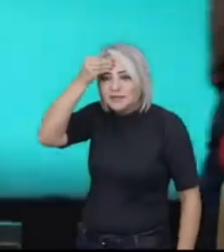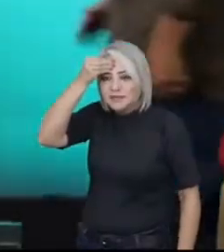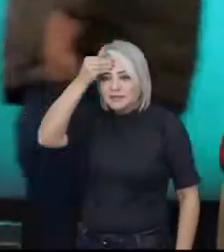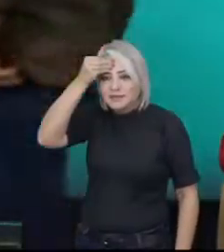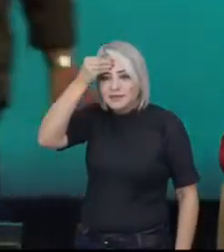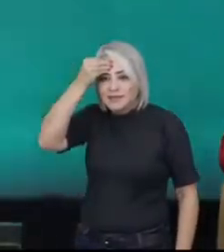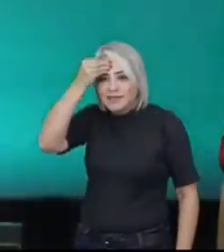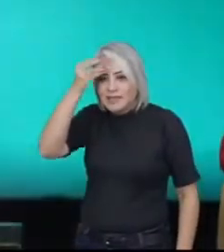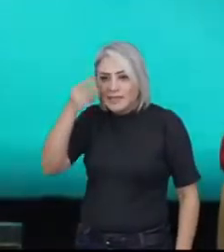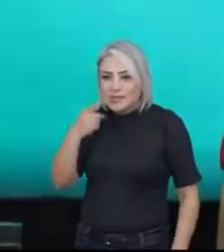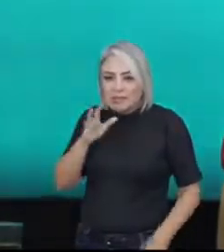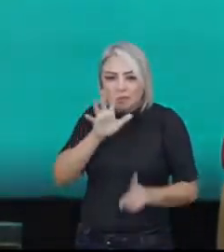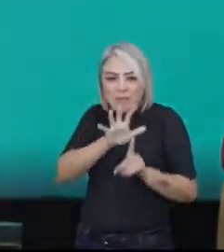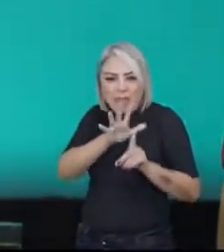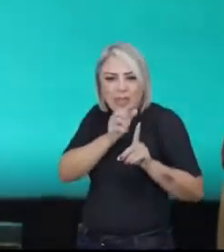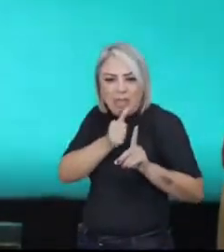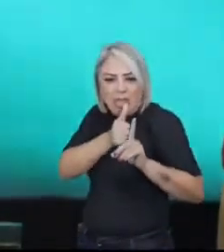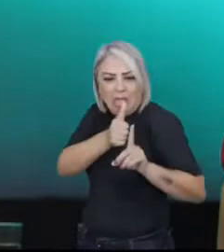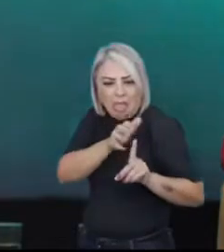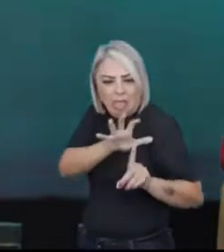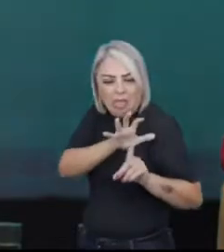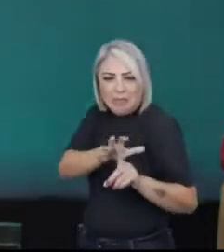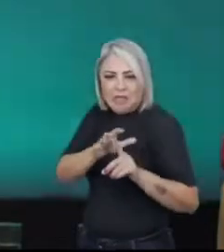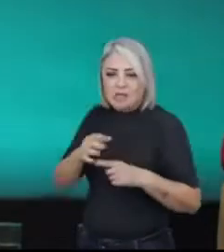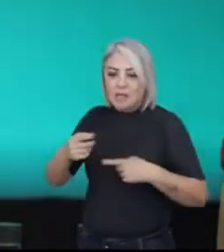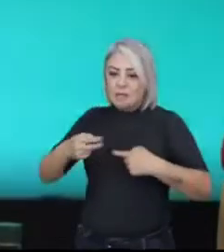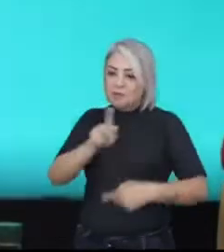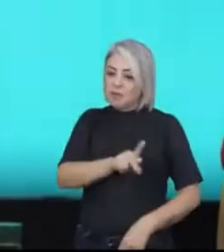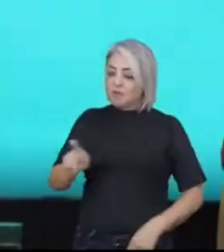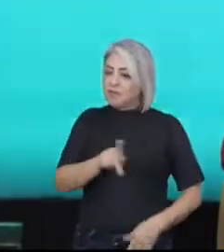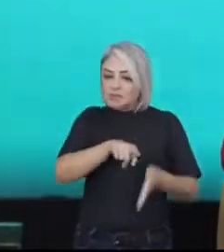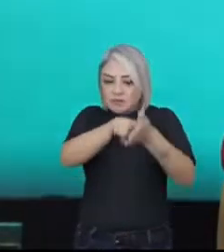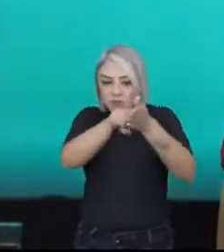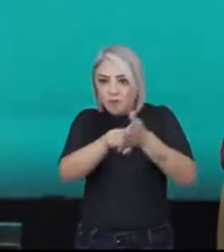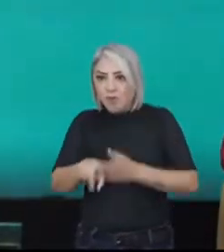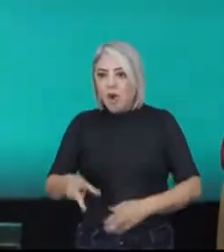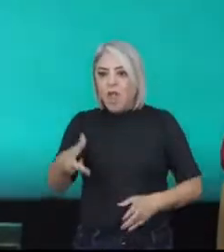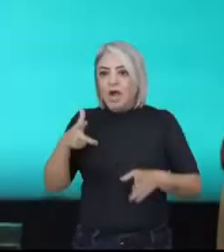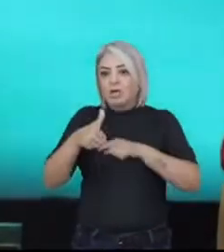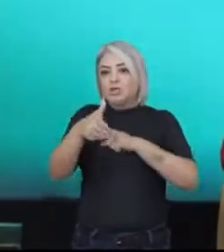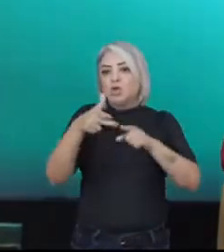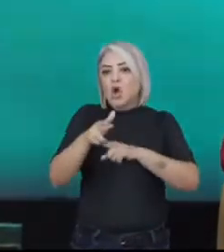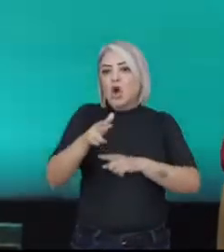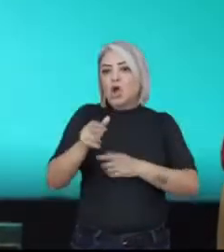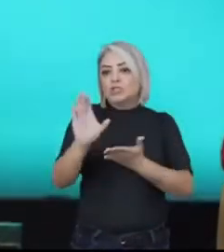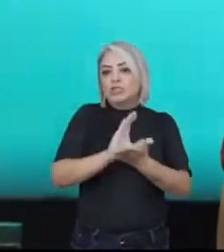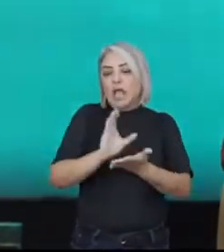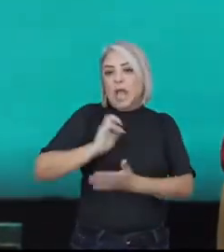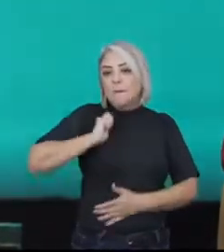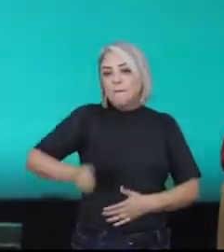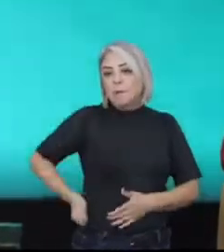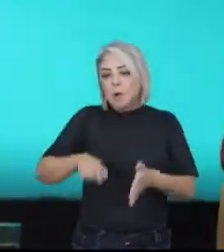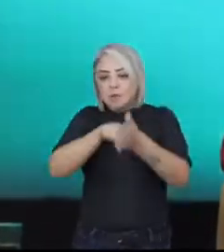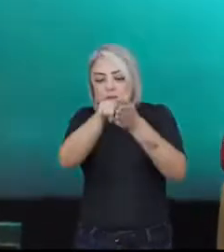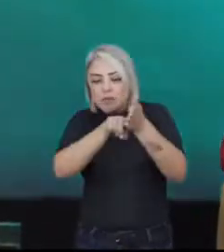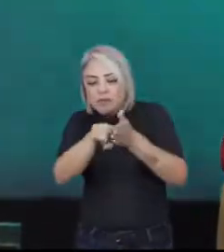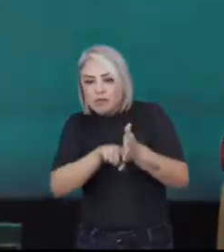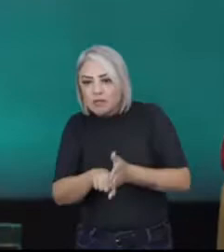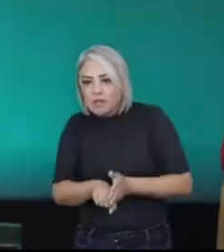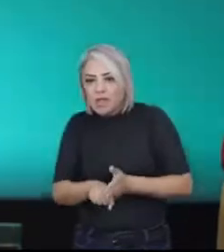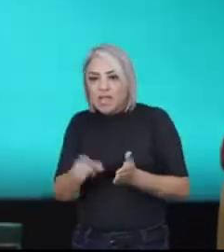seus professores e pesquisadores, que corta bolsa de pesquisa e reduz os investimentos em